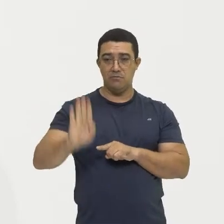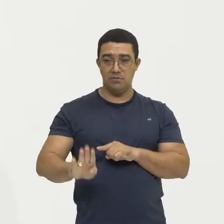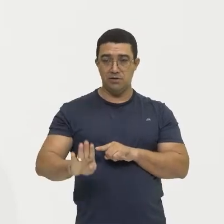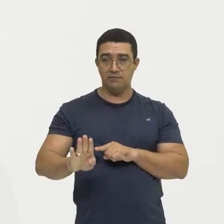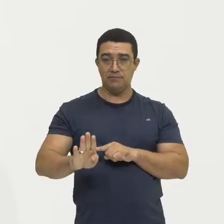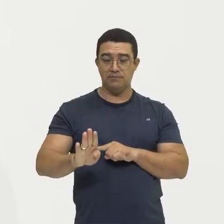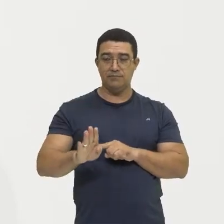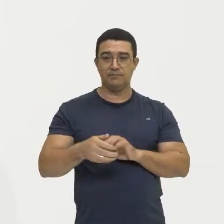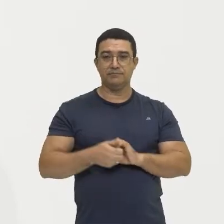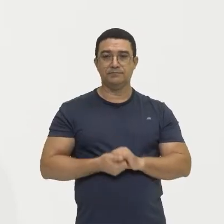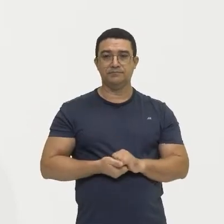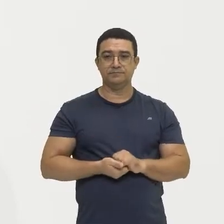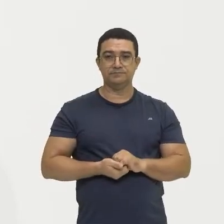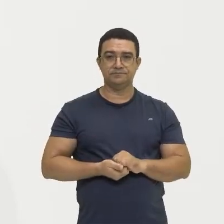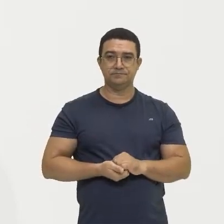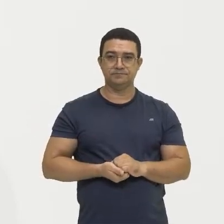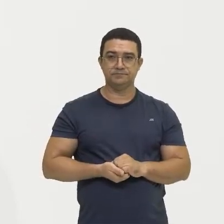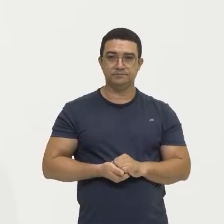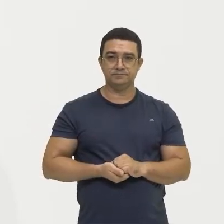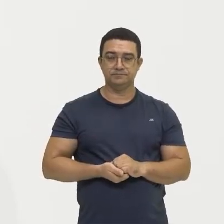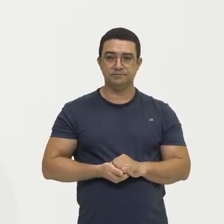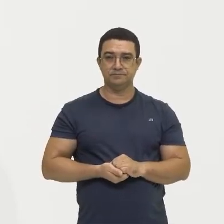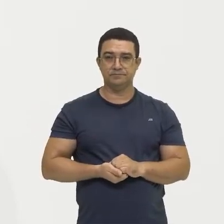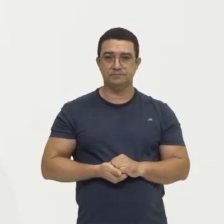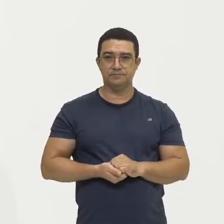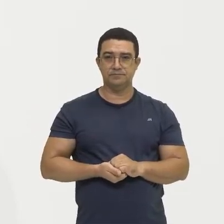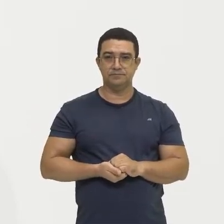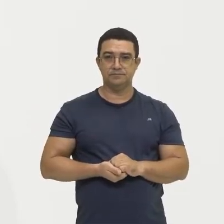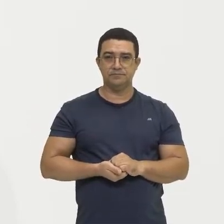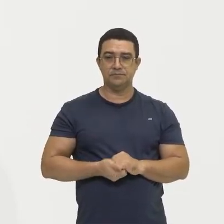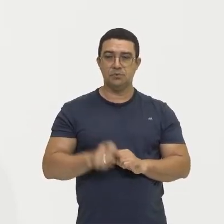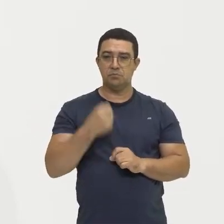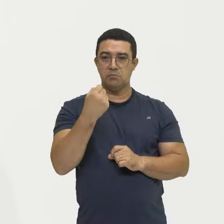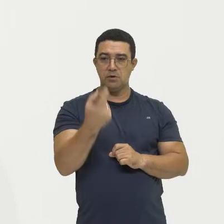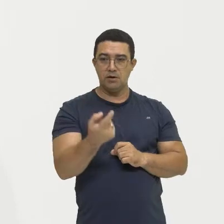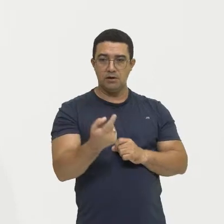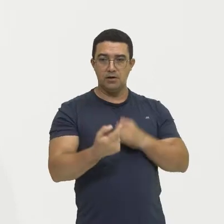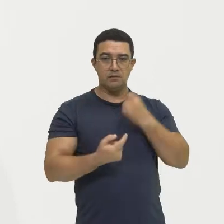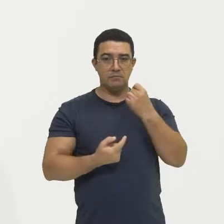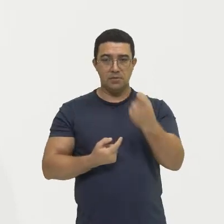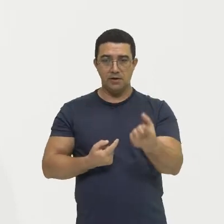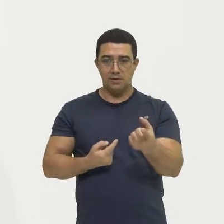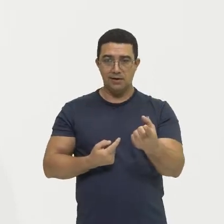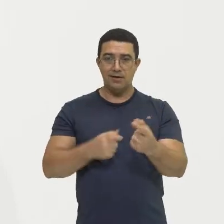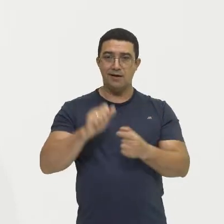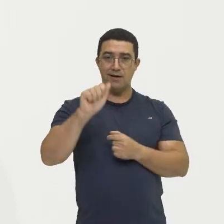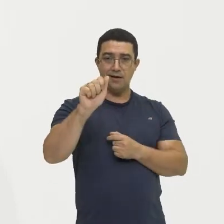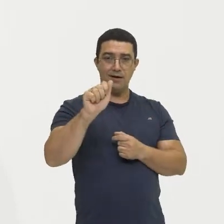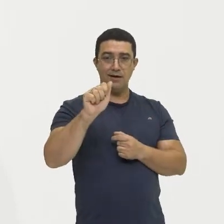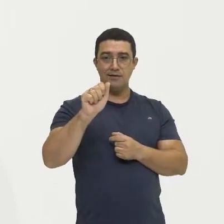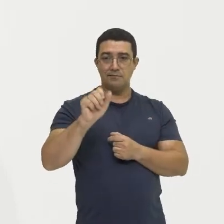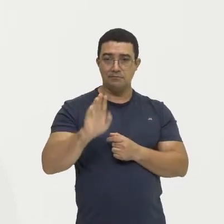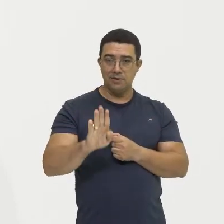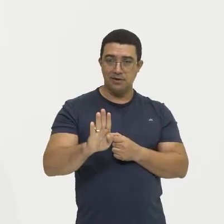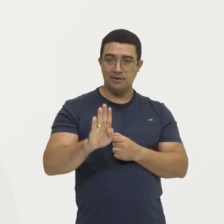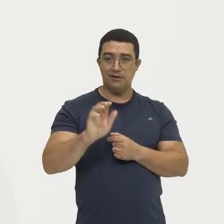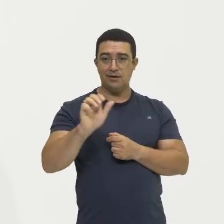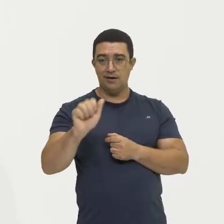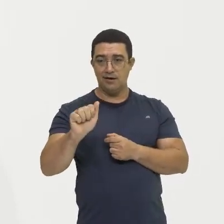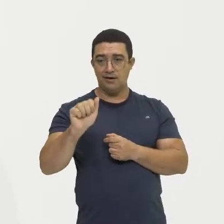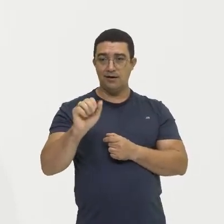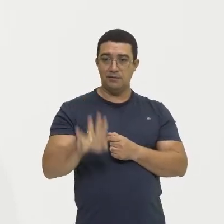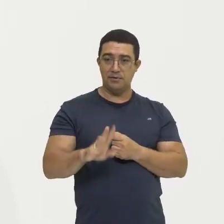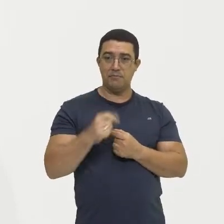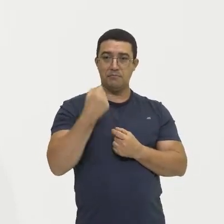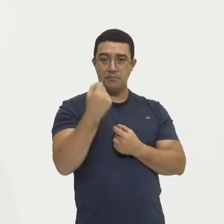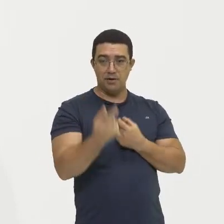do meio para o final, né? Aliás, do início para o meio. E na